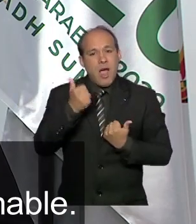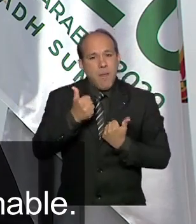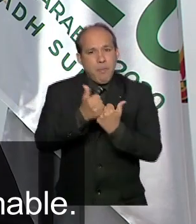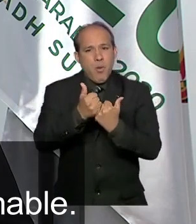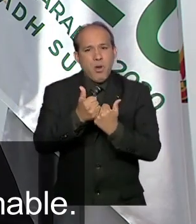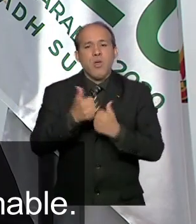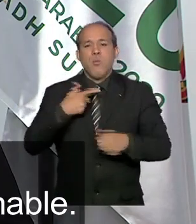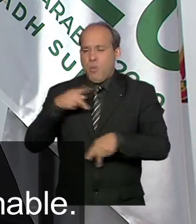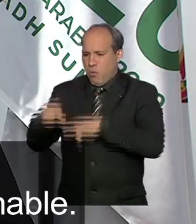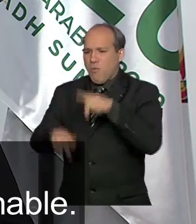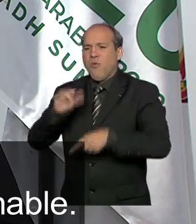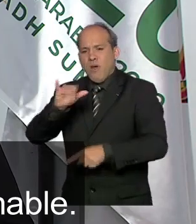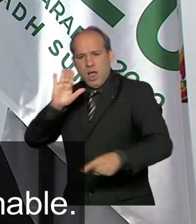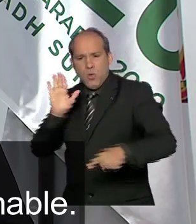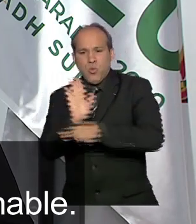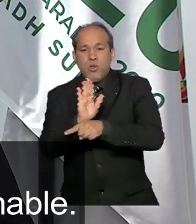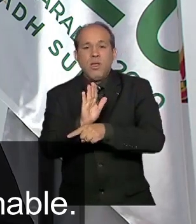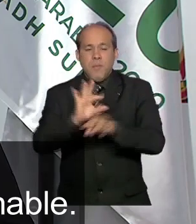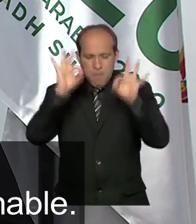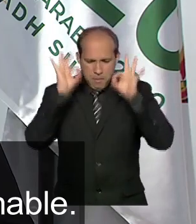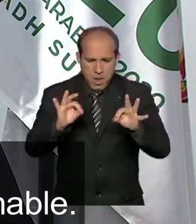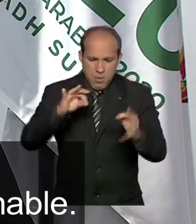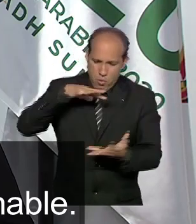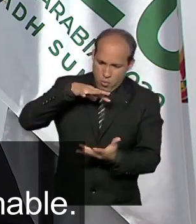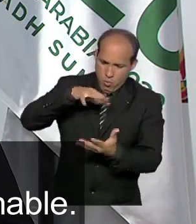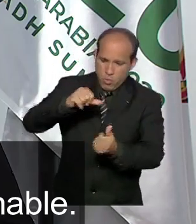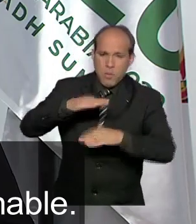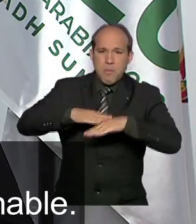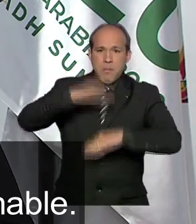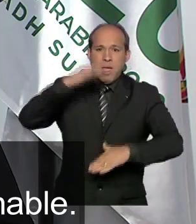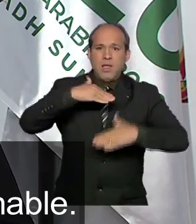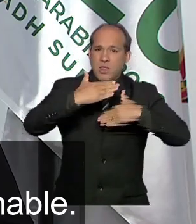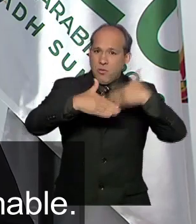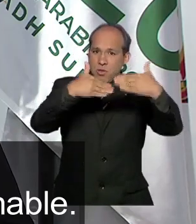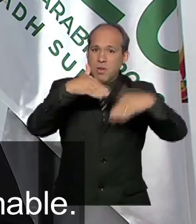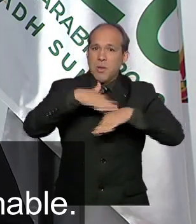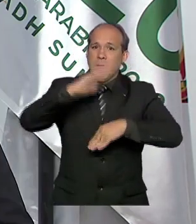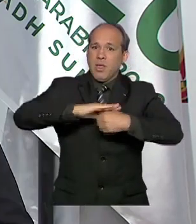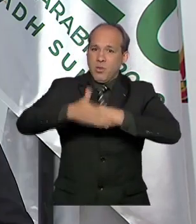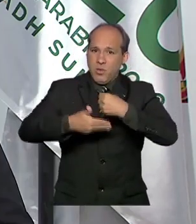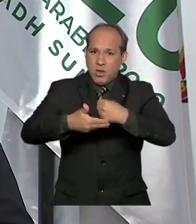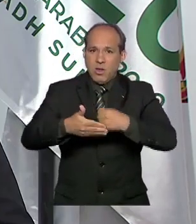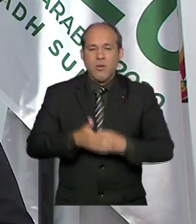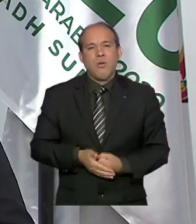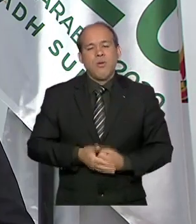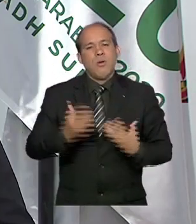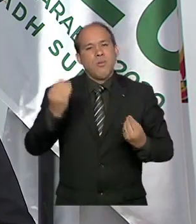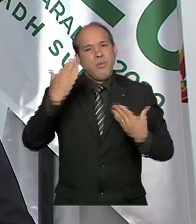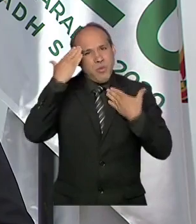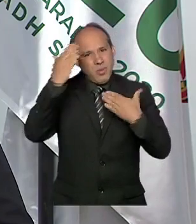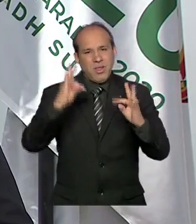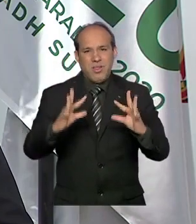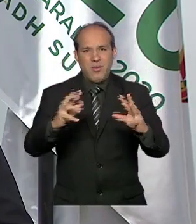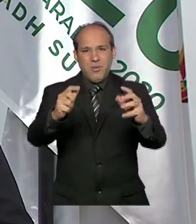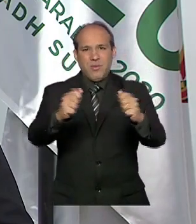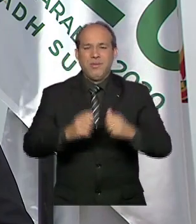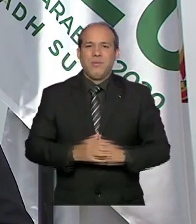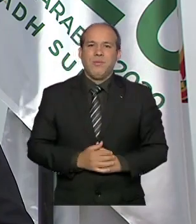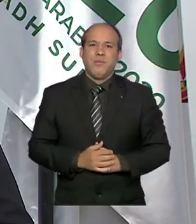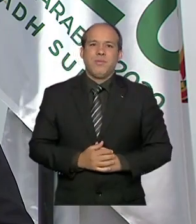povo para tornar o mundo realmente mais desenvolvido e mais sustentável Muito obrigado a